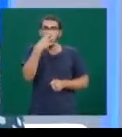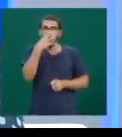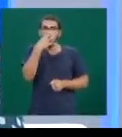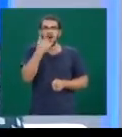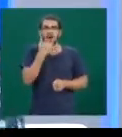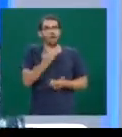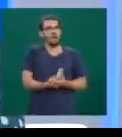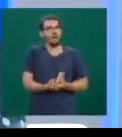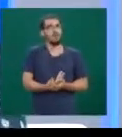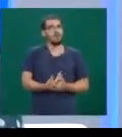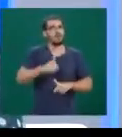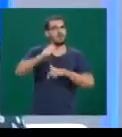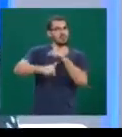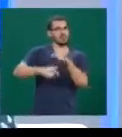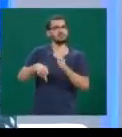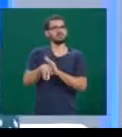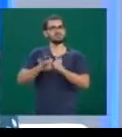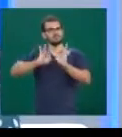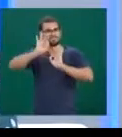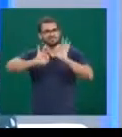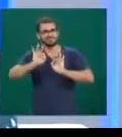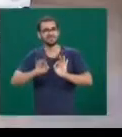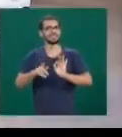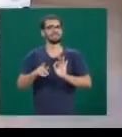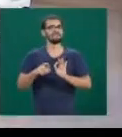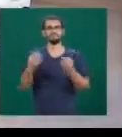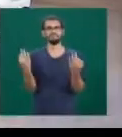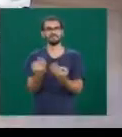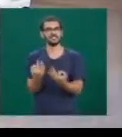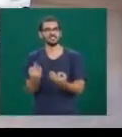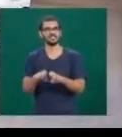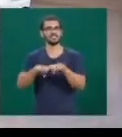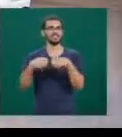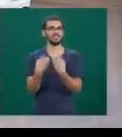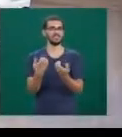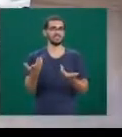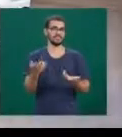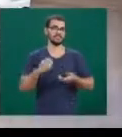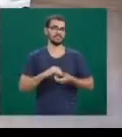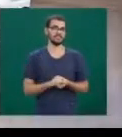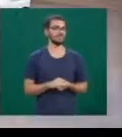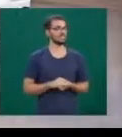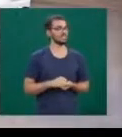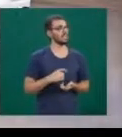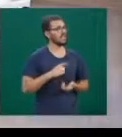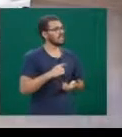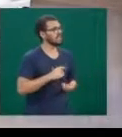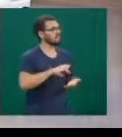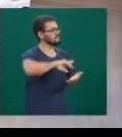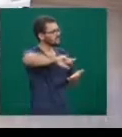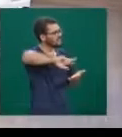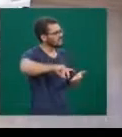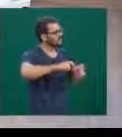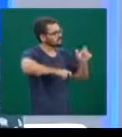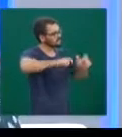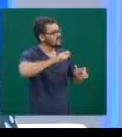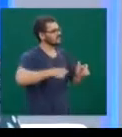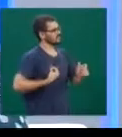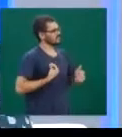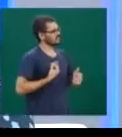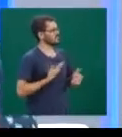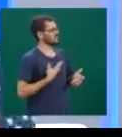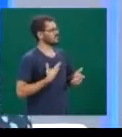que faz maestralmente esse evento maravilhoso. Que bom. A gente tem alguns nomes, né, inclusive, que vão participar. Tem muita gente conhecida, não é mesmo?